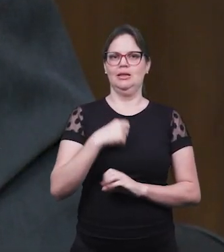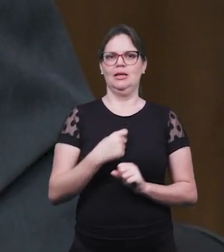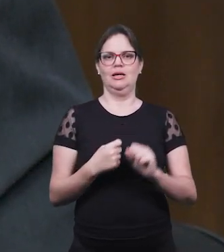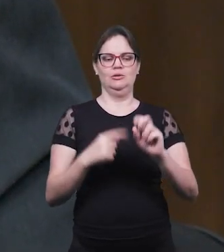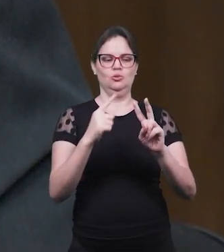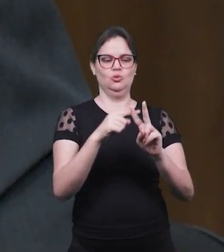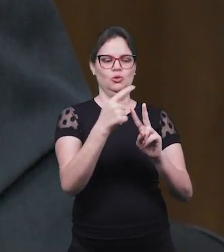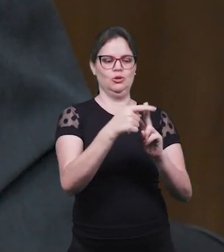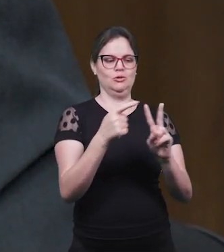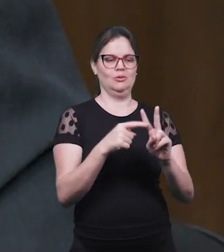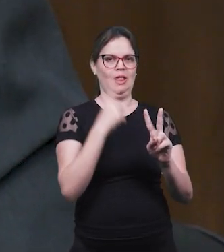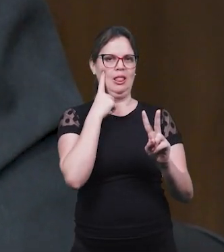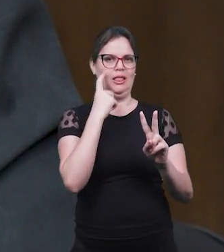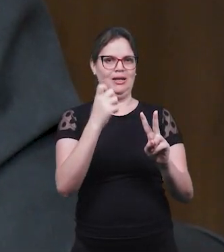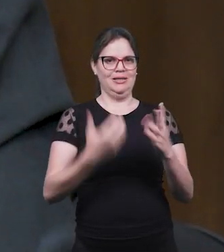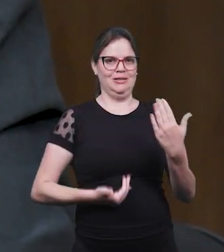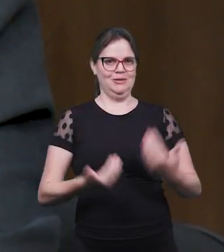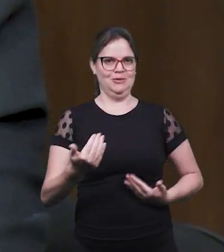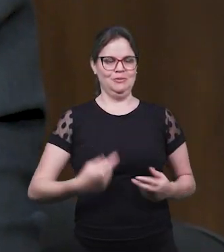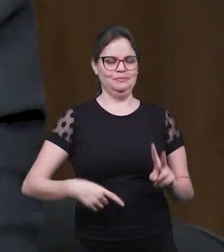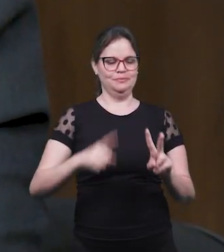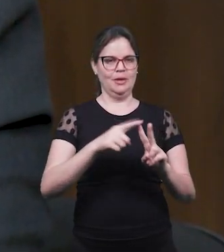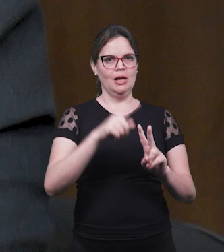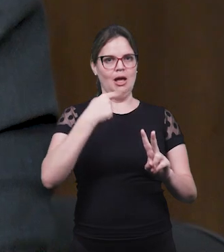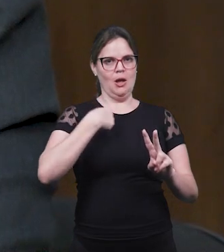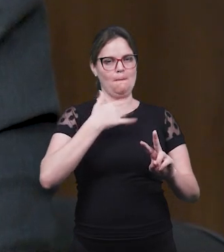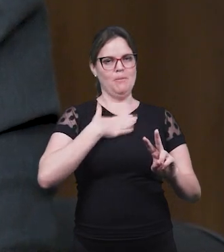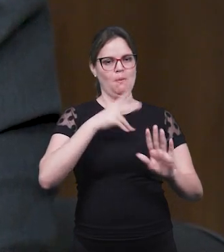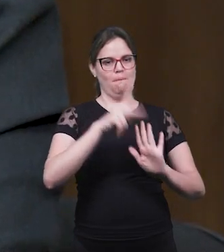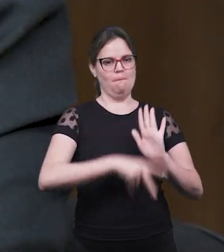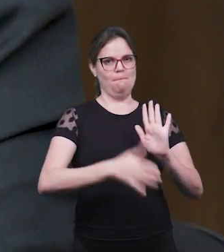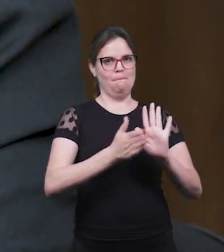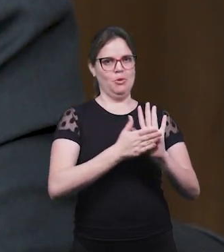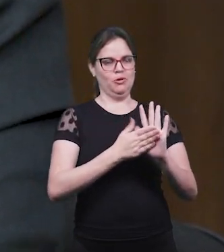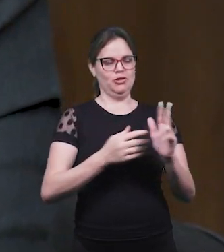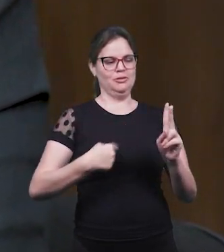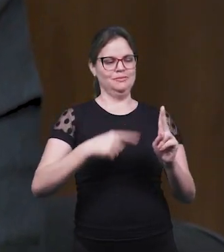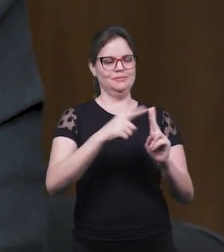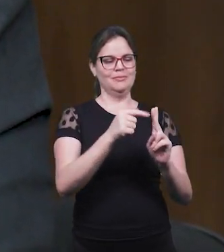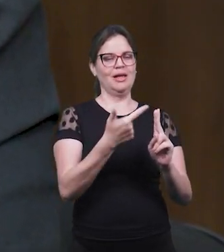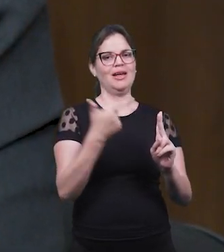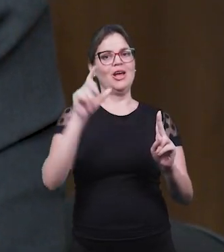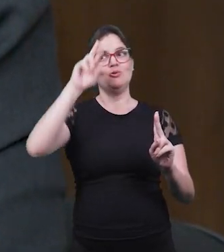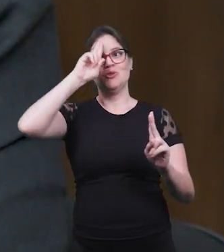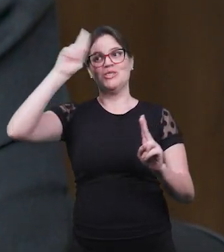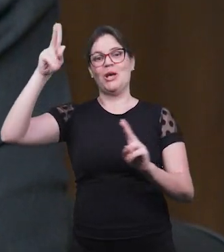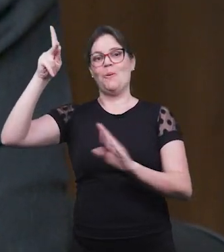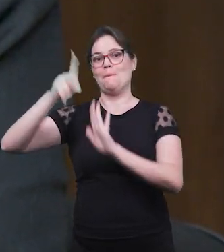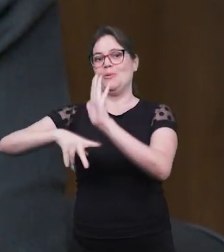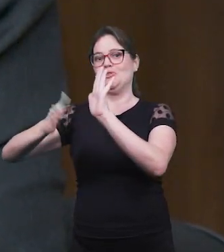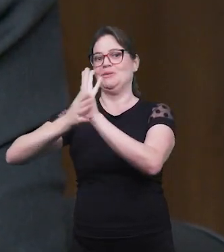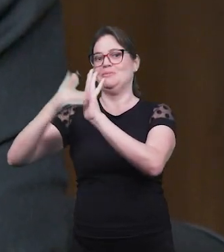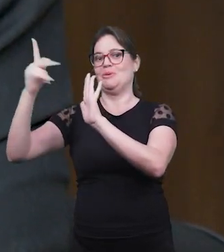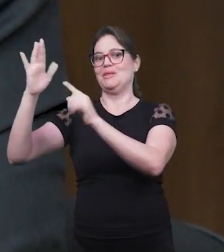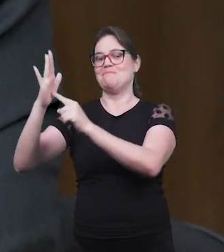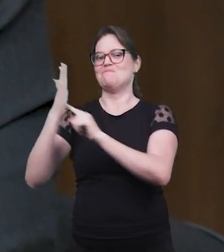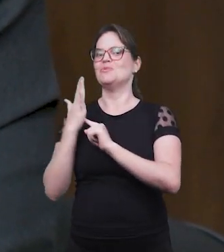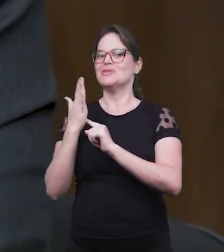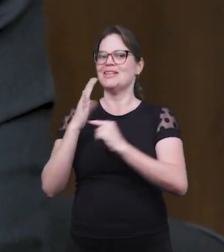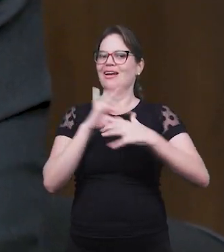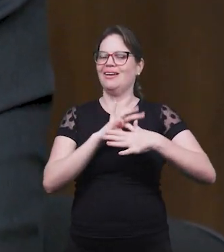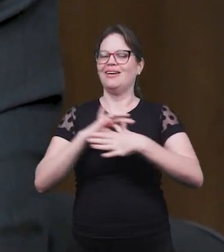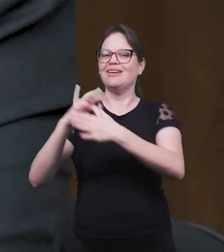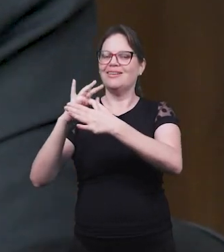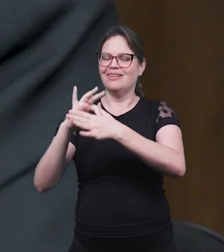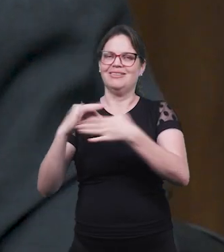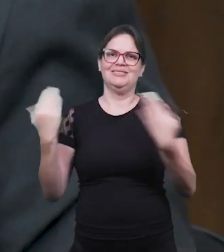servo. Um é ele ter um projeto de vida. O outro é ele deixar o Senhor estabelecer um projeto de vida para ele, conduzir